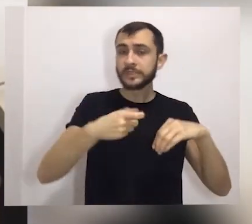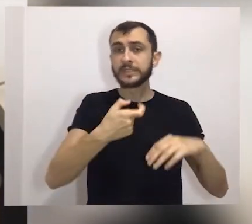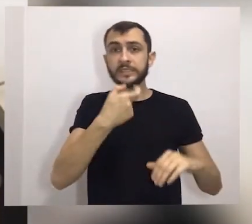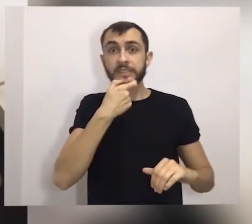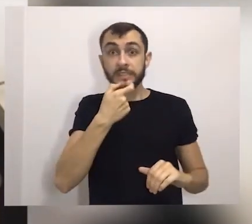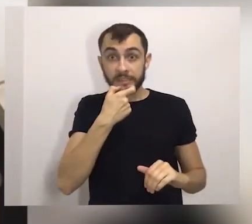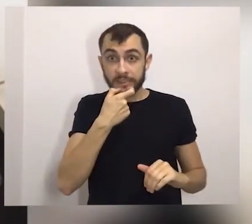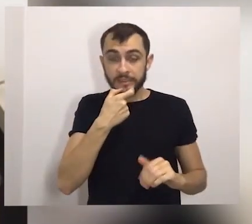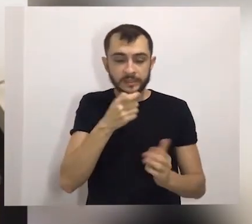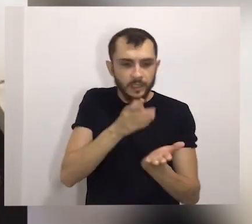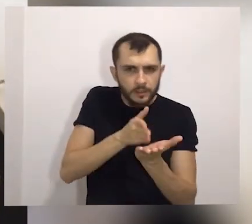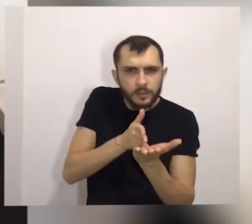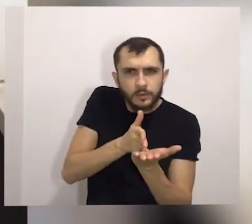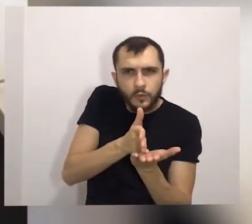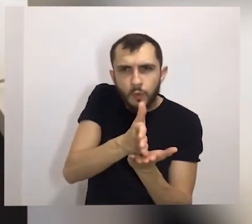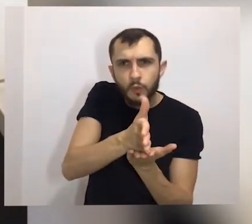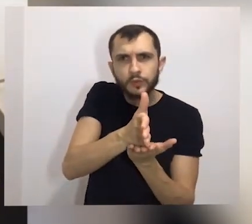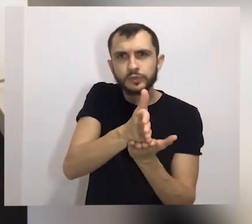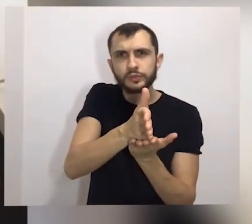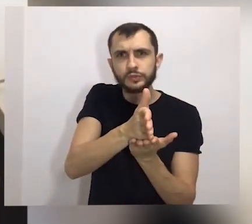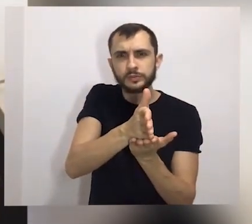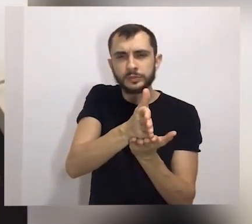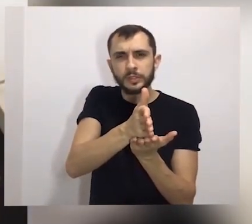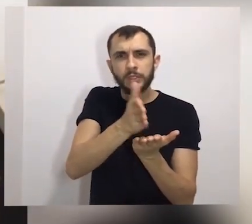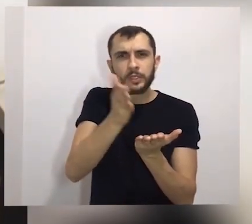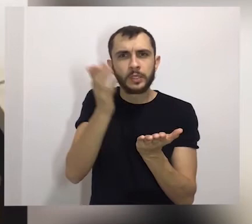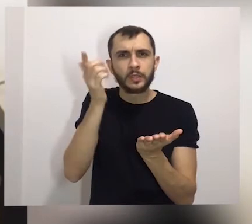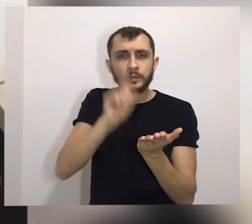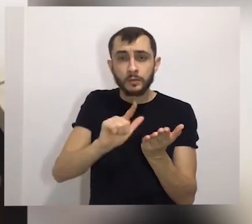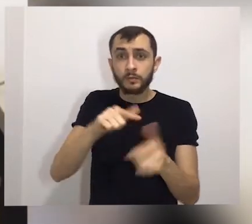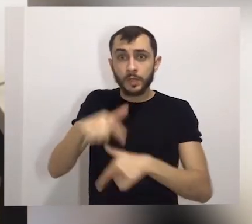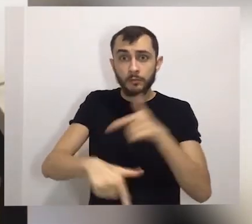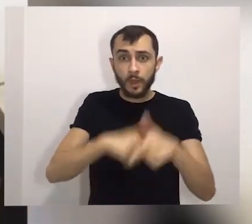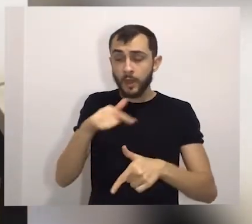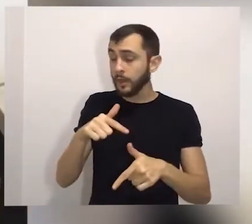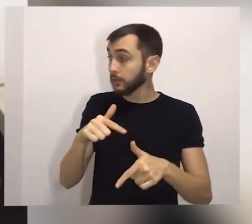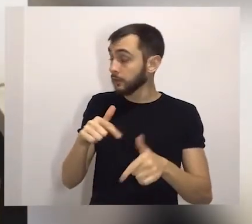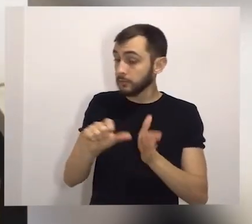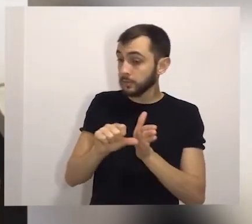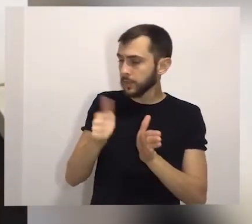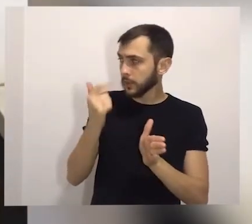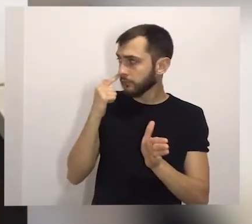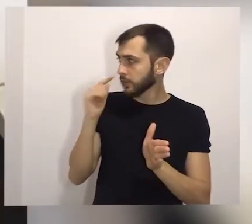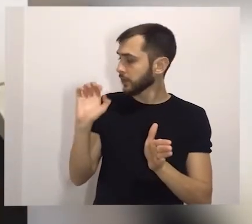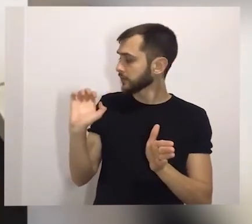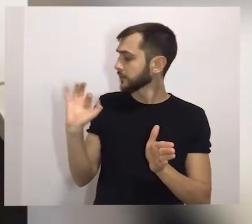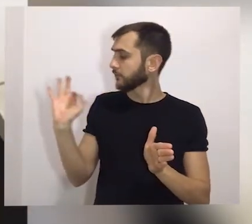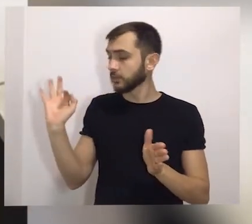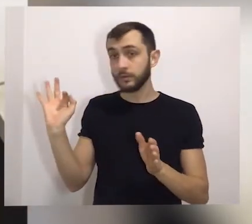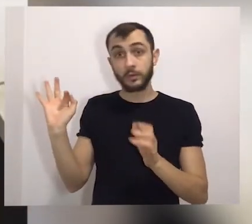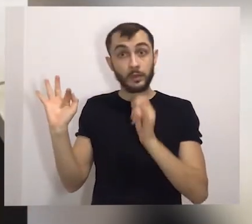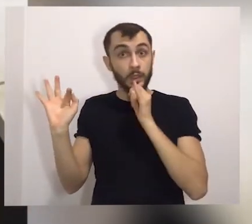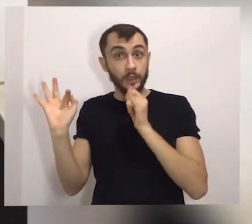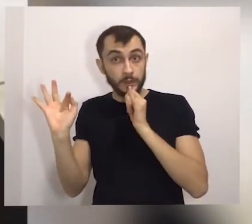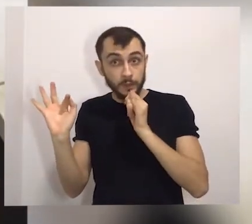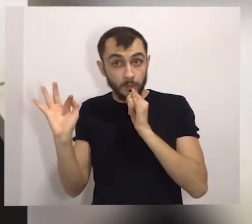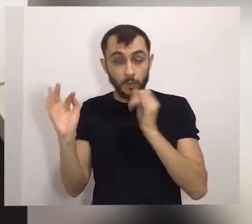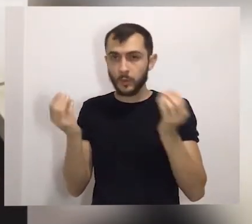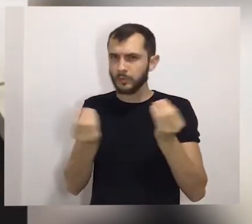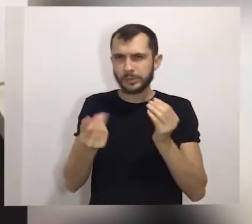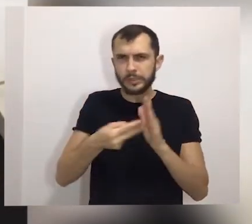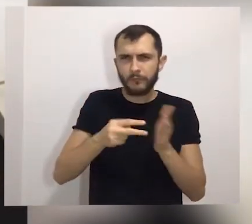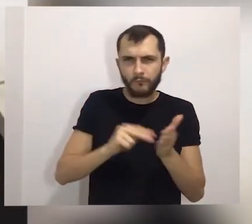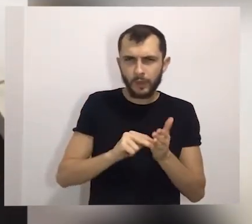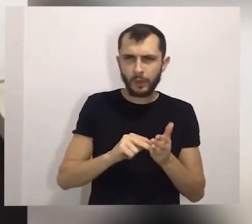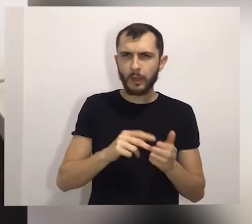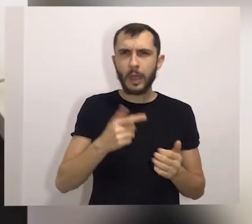o componente língua inglesa, norteadores do trabalho no ensino fundamental, como, por